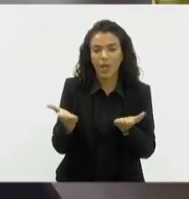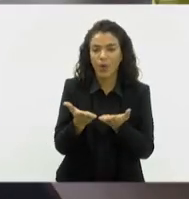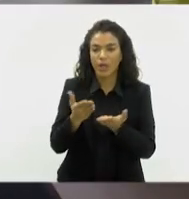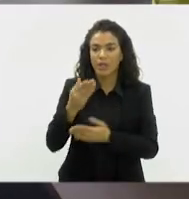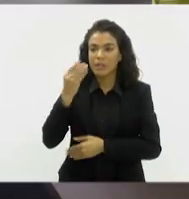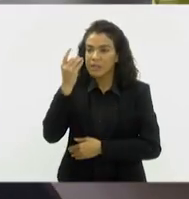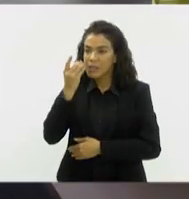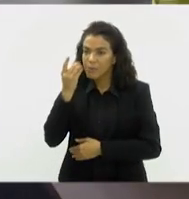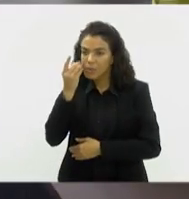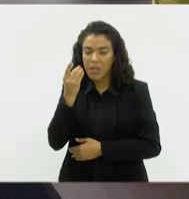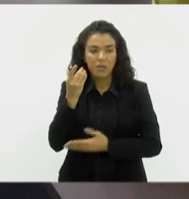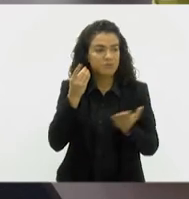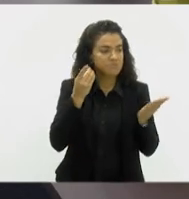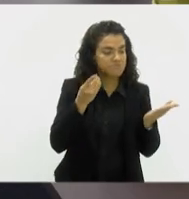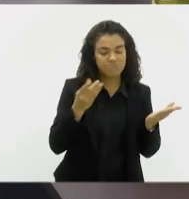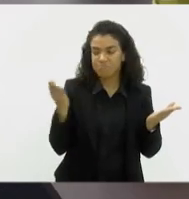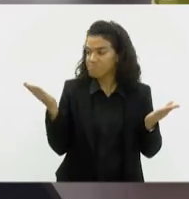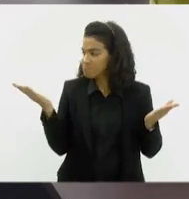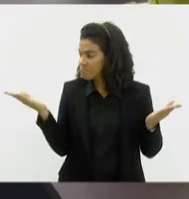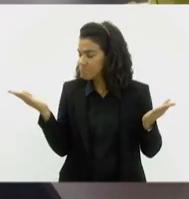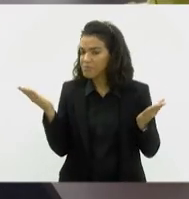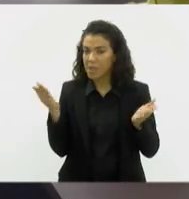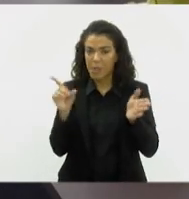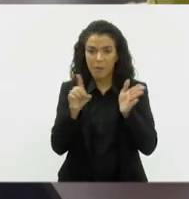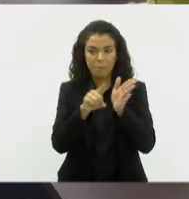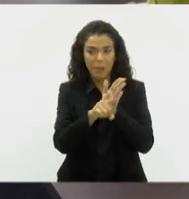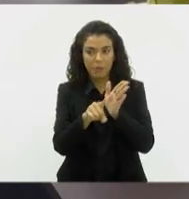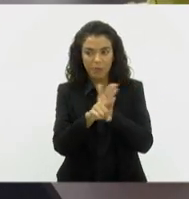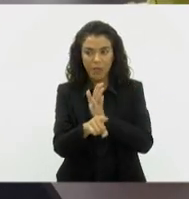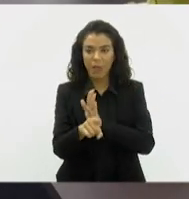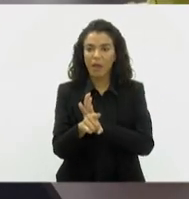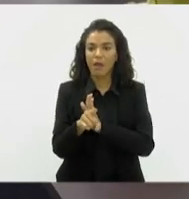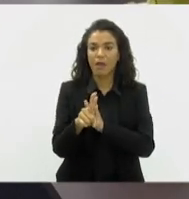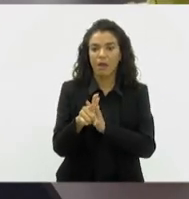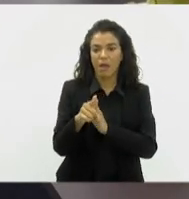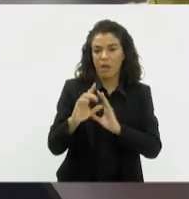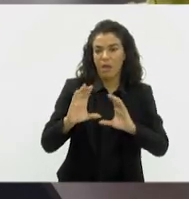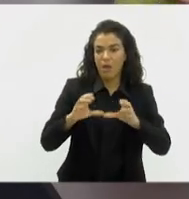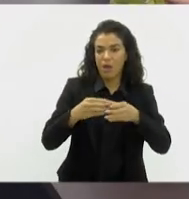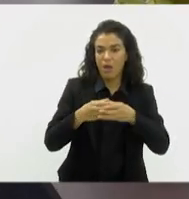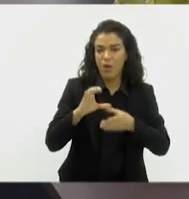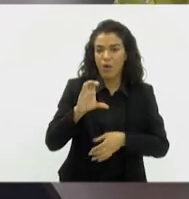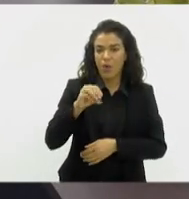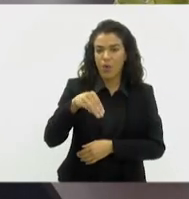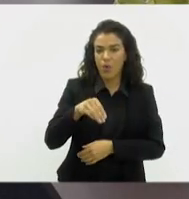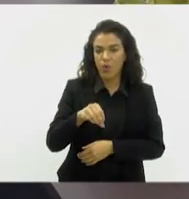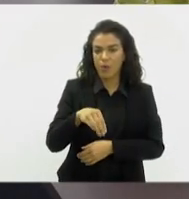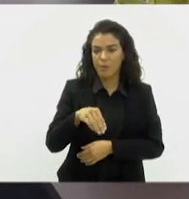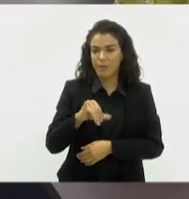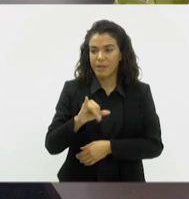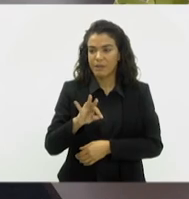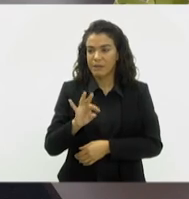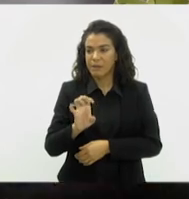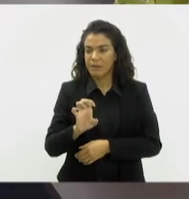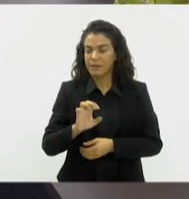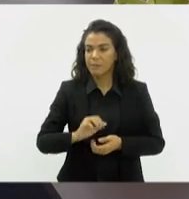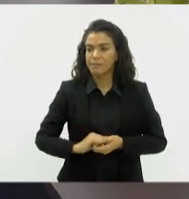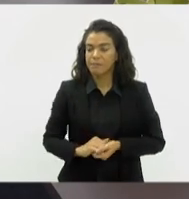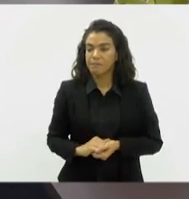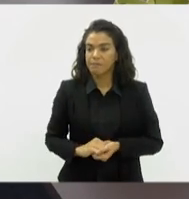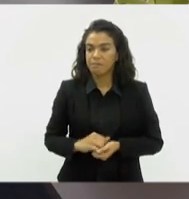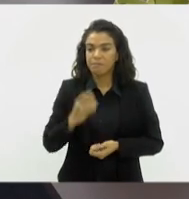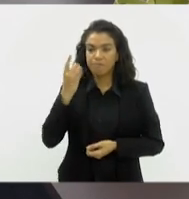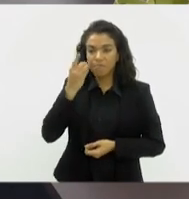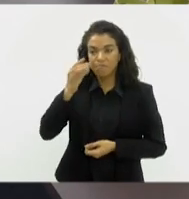quero que queiram fazer alguma indagação aqui ao comitê e ao mecanismo. Senão vamos à sabatina. Deputado Fred Pacheco.